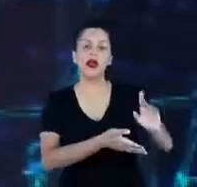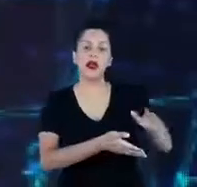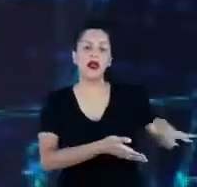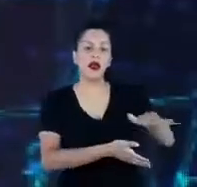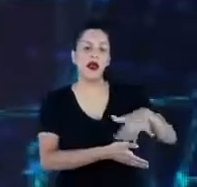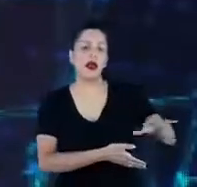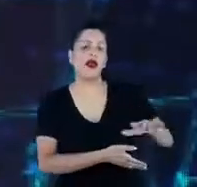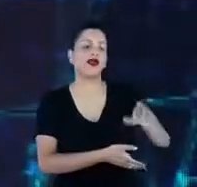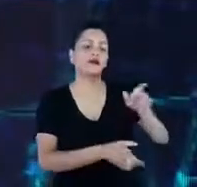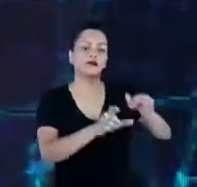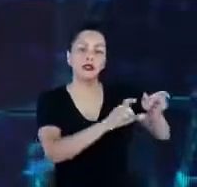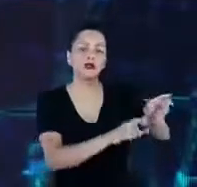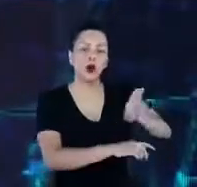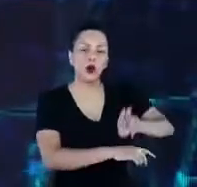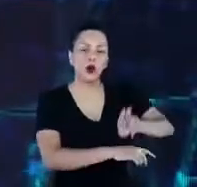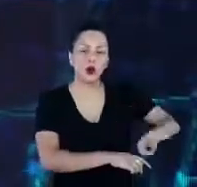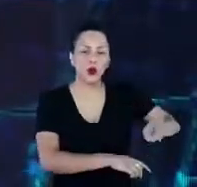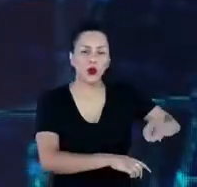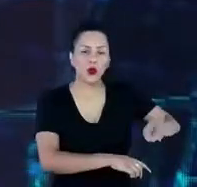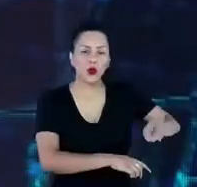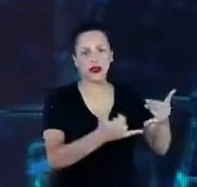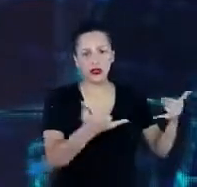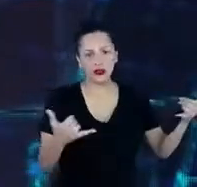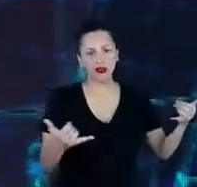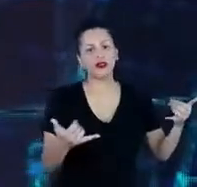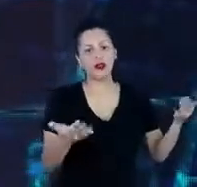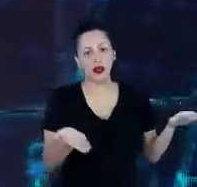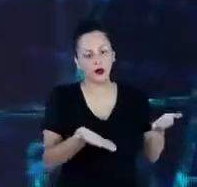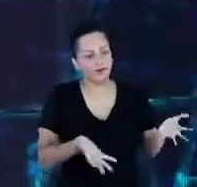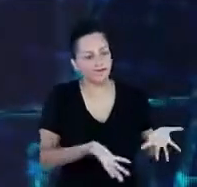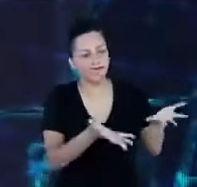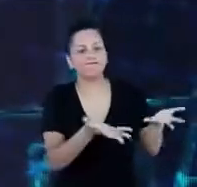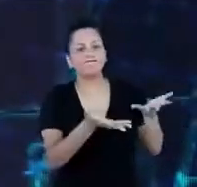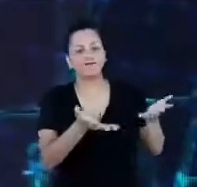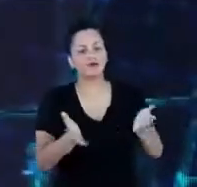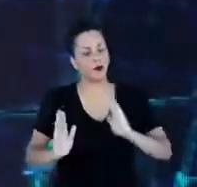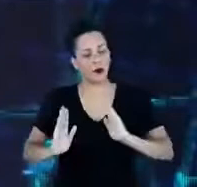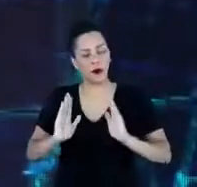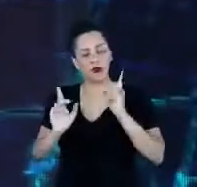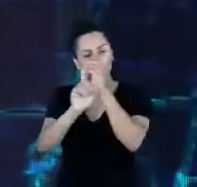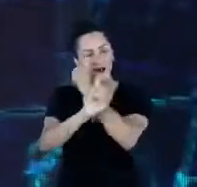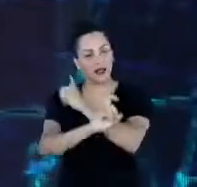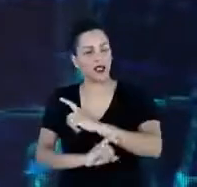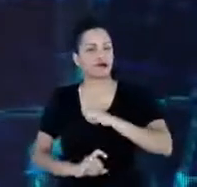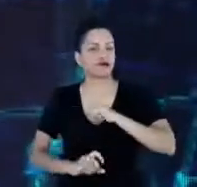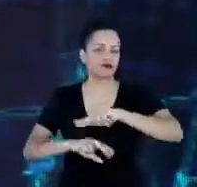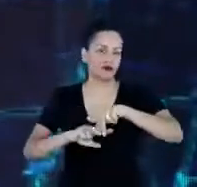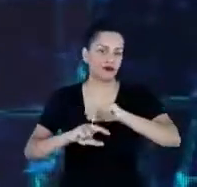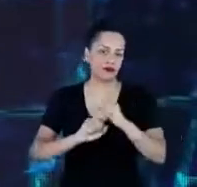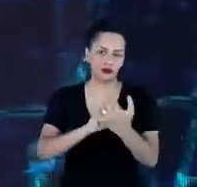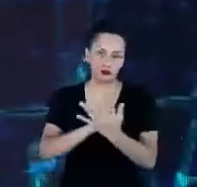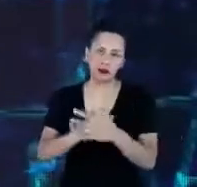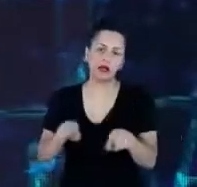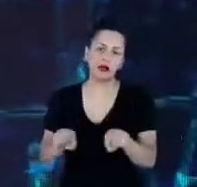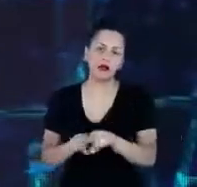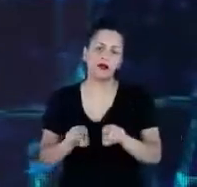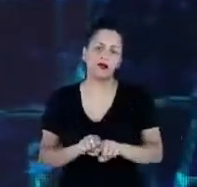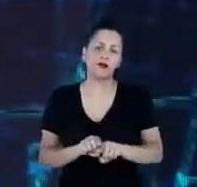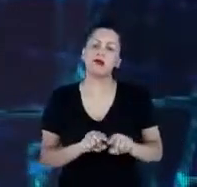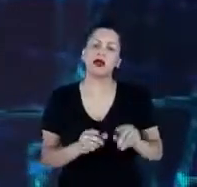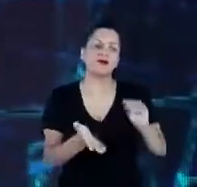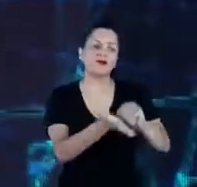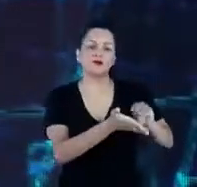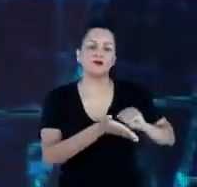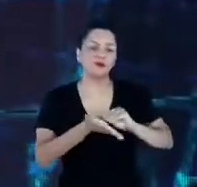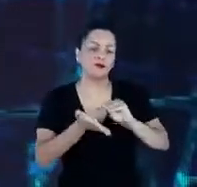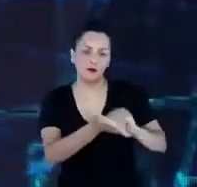vive que foi esse para enfrentar os custos tanto da pandemia como da escassez hídrica Mas nós somos falando que temos